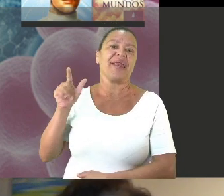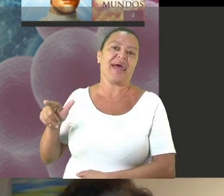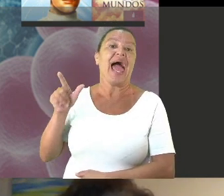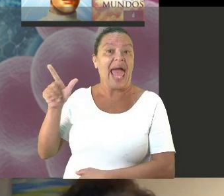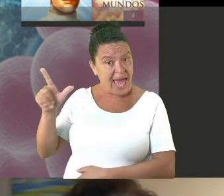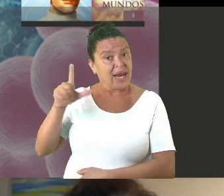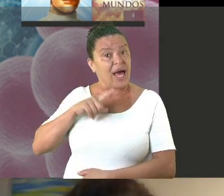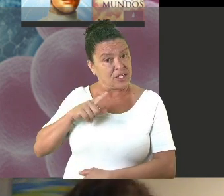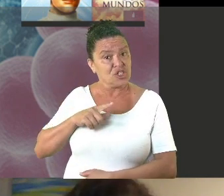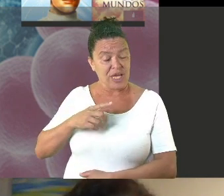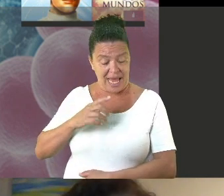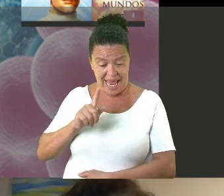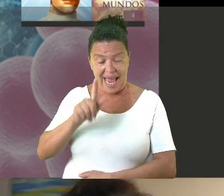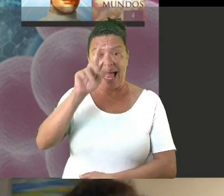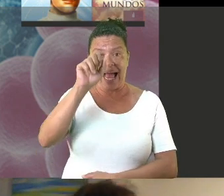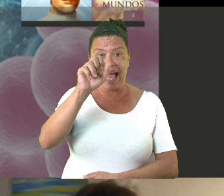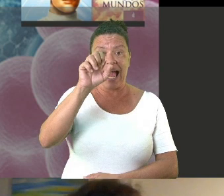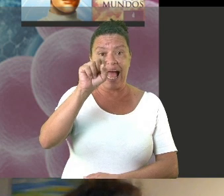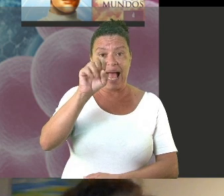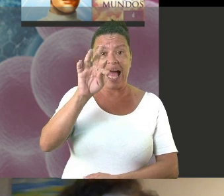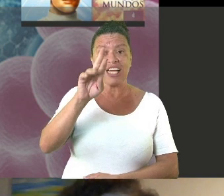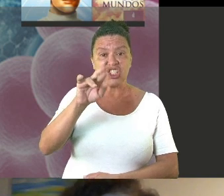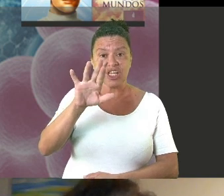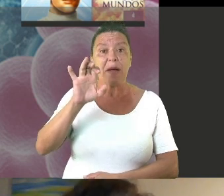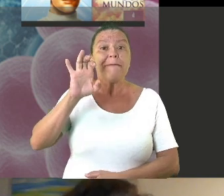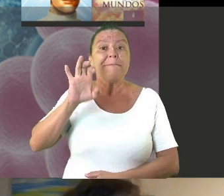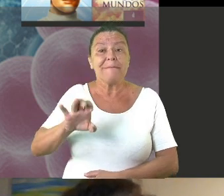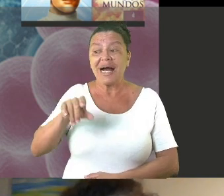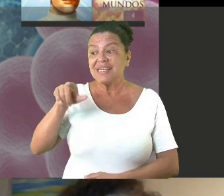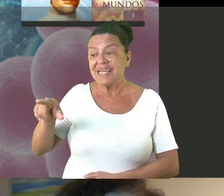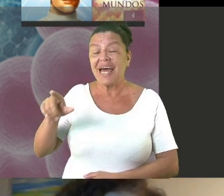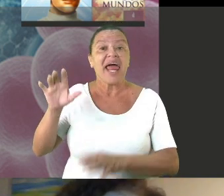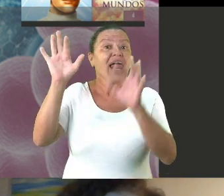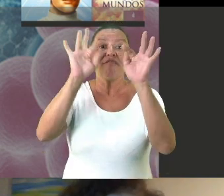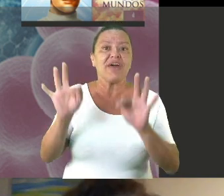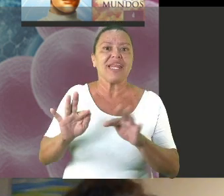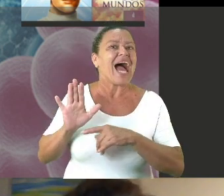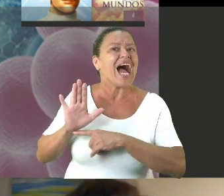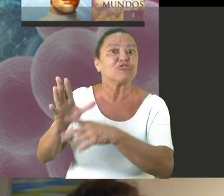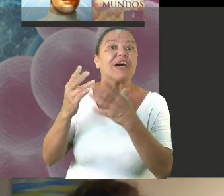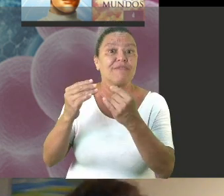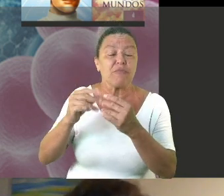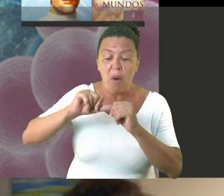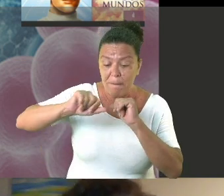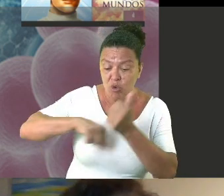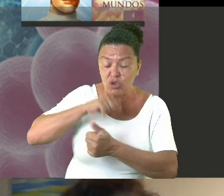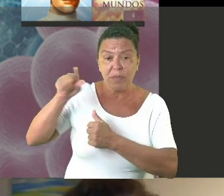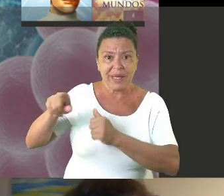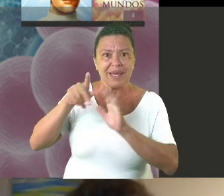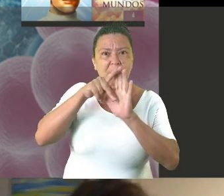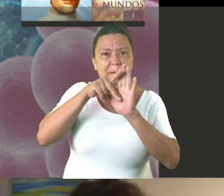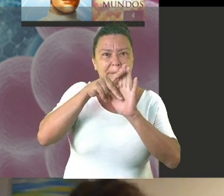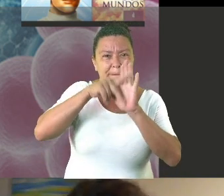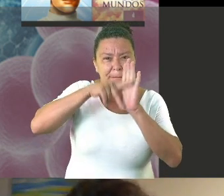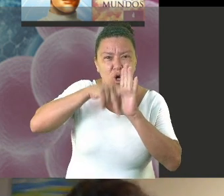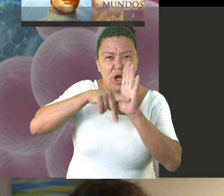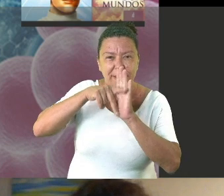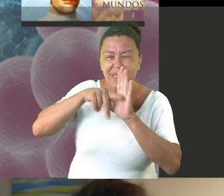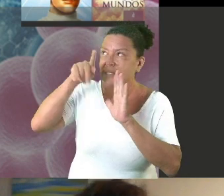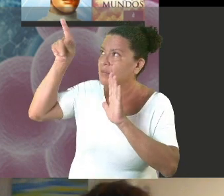para nós no livro Evolução em Dois Mundos. Ou seja, é a energia vital interior